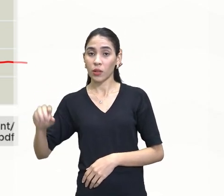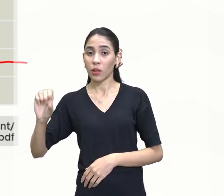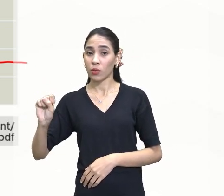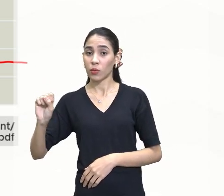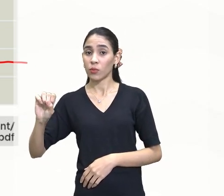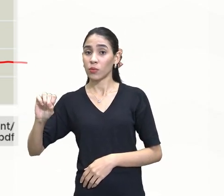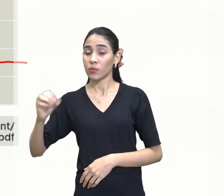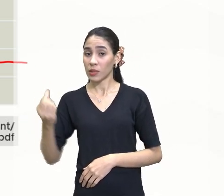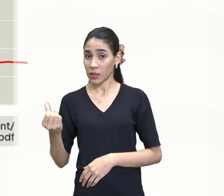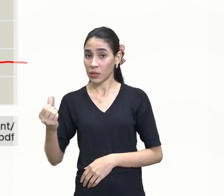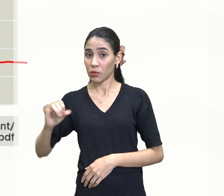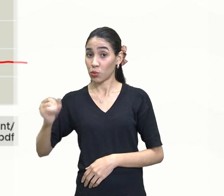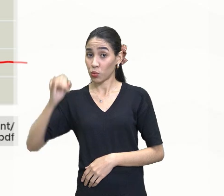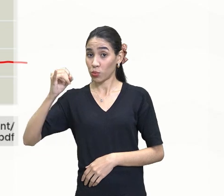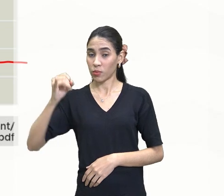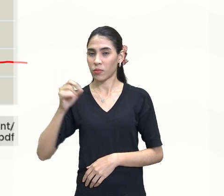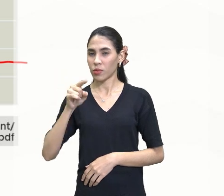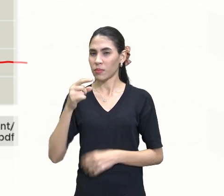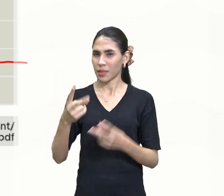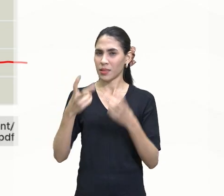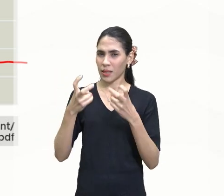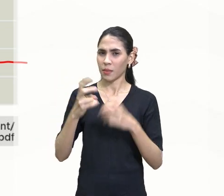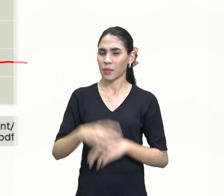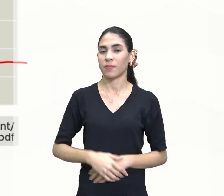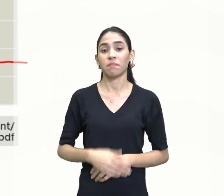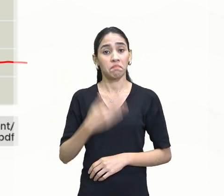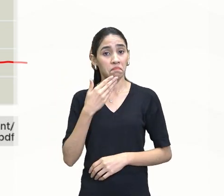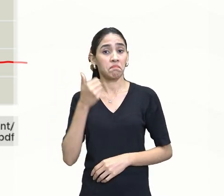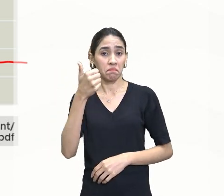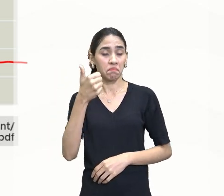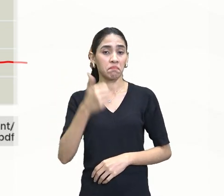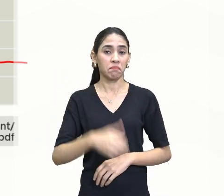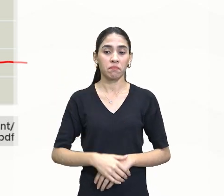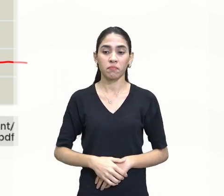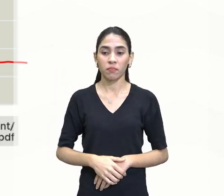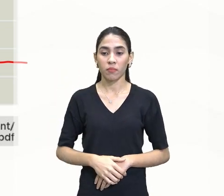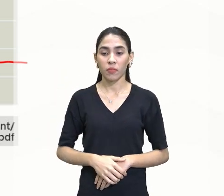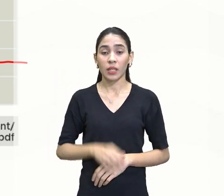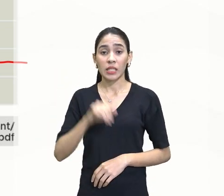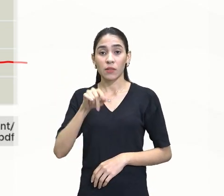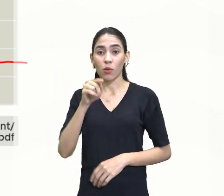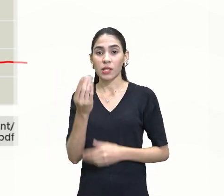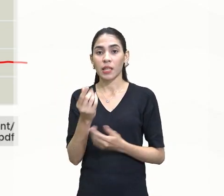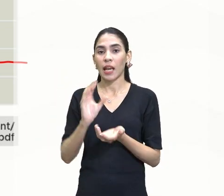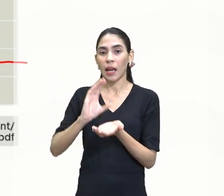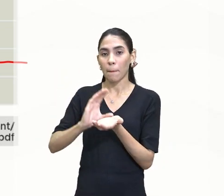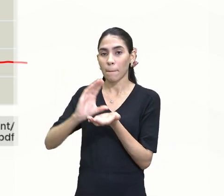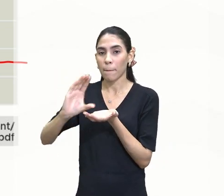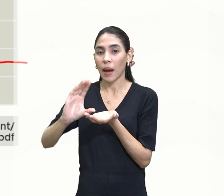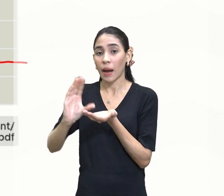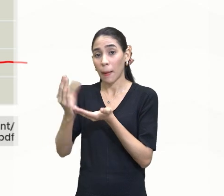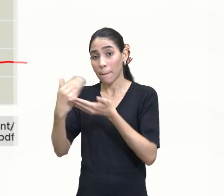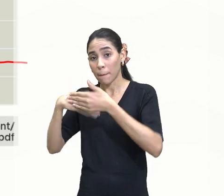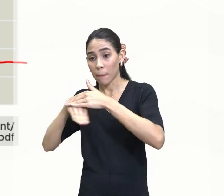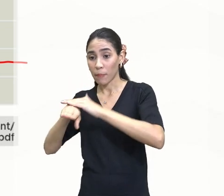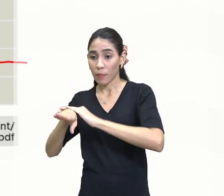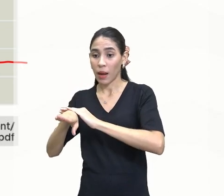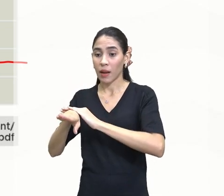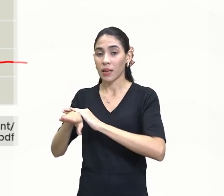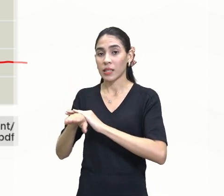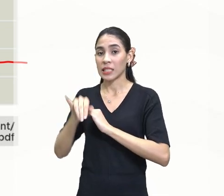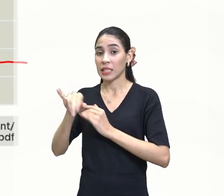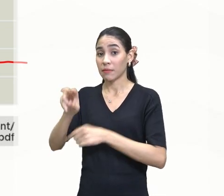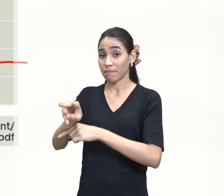R$1.124,86. Olha só como a situação é muito melhor quando você inverte o valor, em vez de você pegar